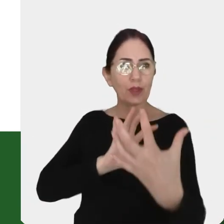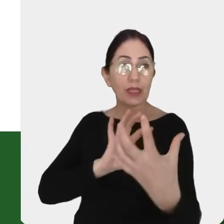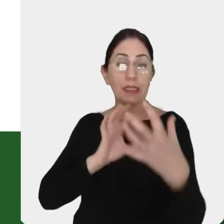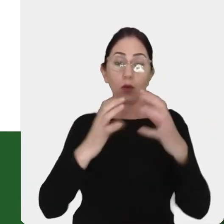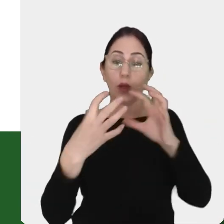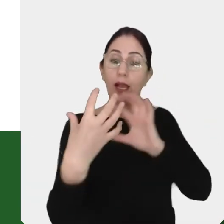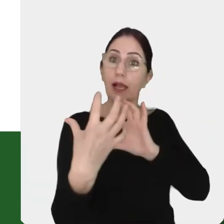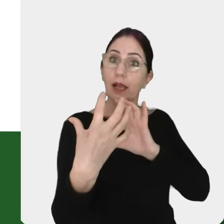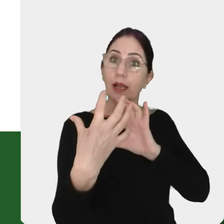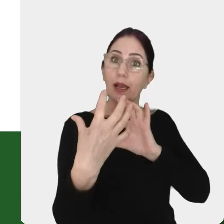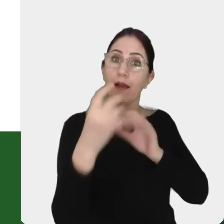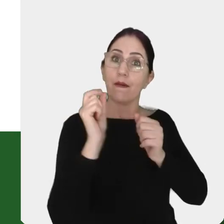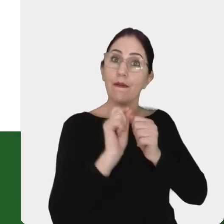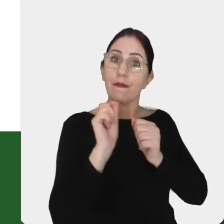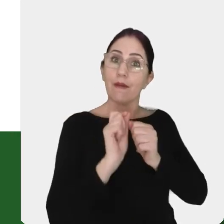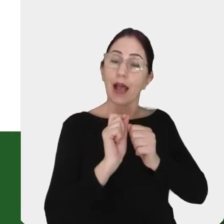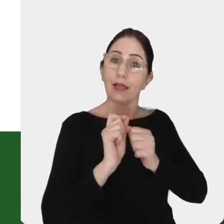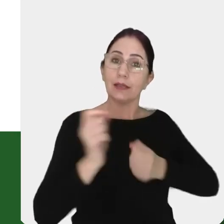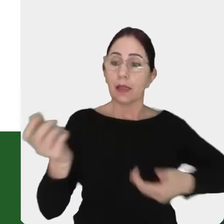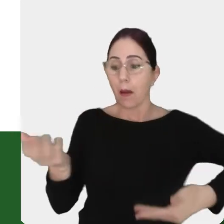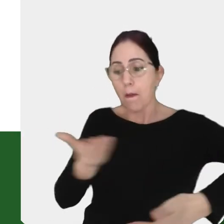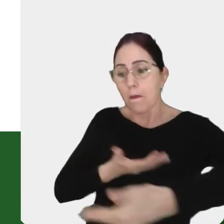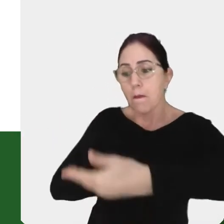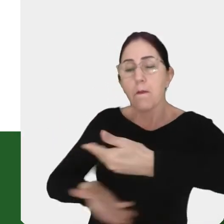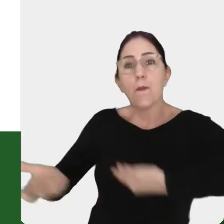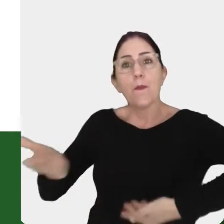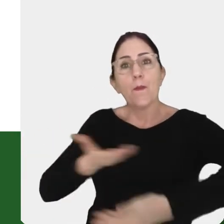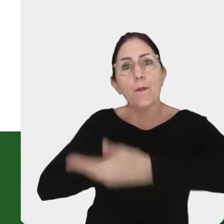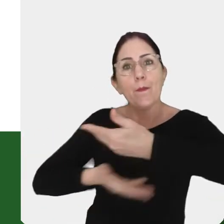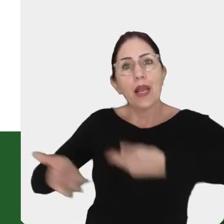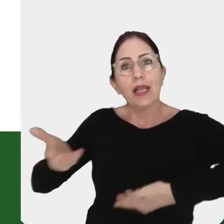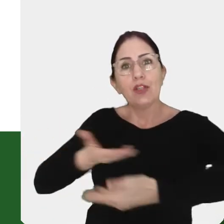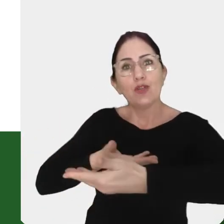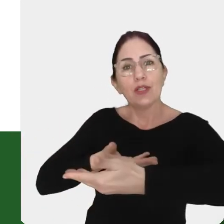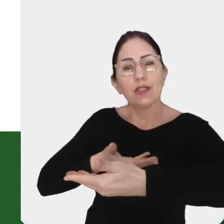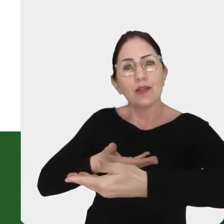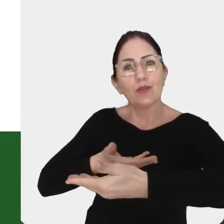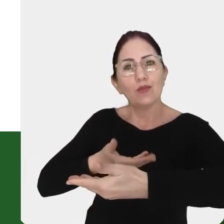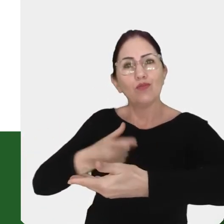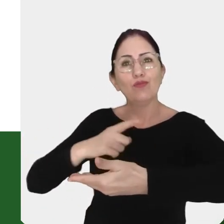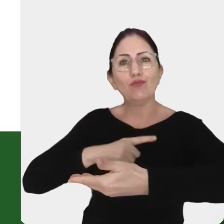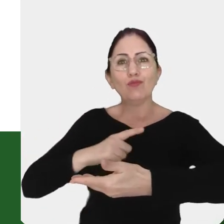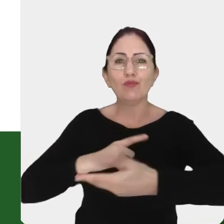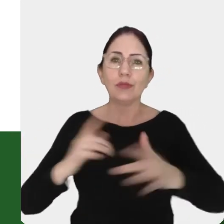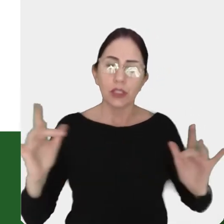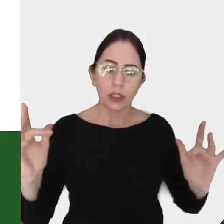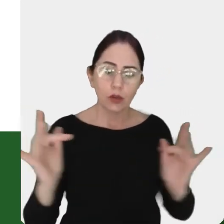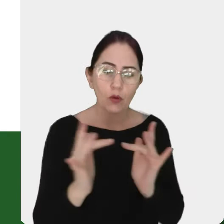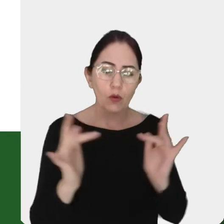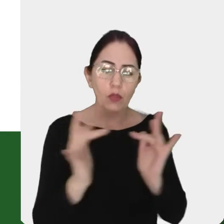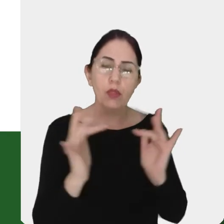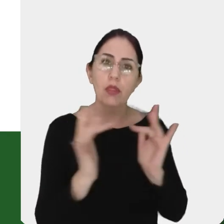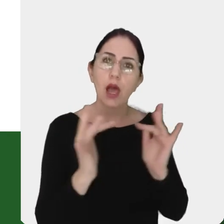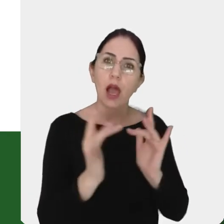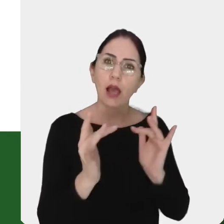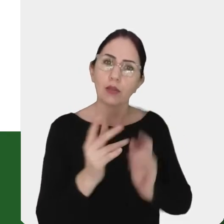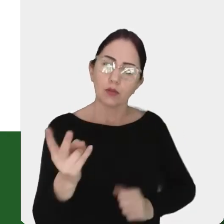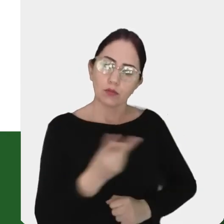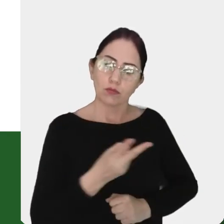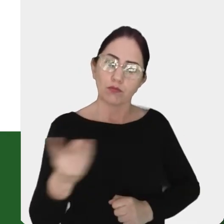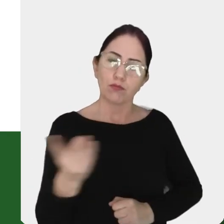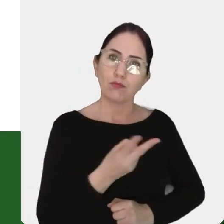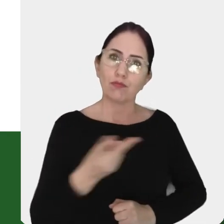A interface, então, ela é isso, ela faz uma mediação. É o lugar onde ocorre o contato entre